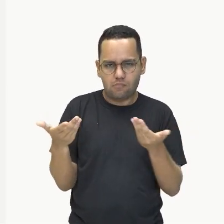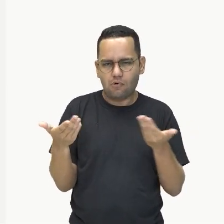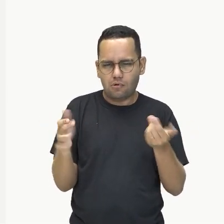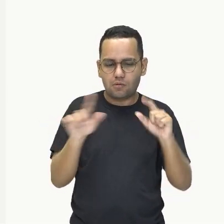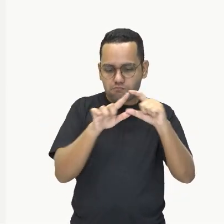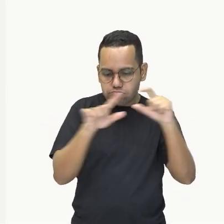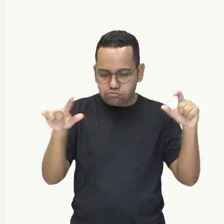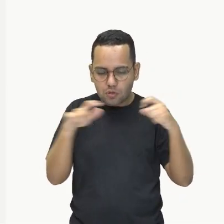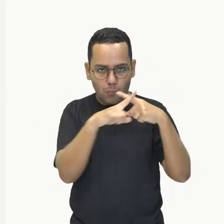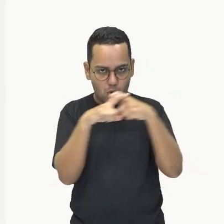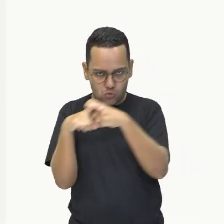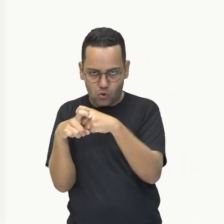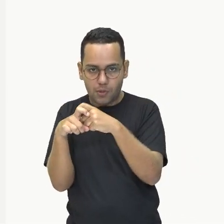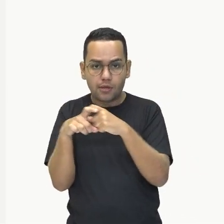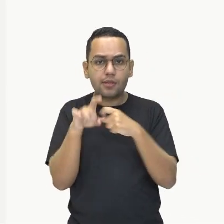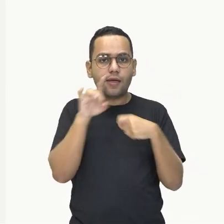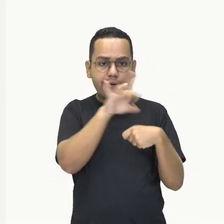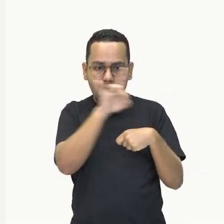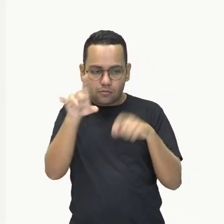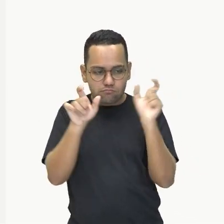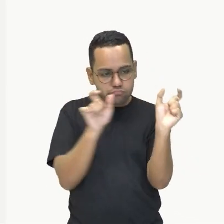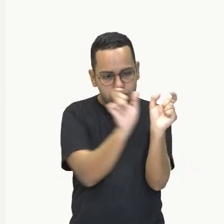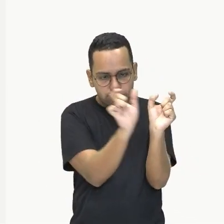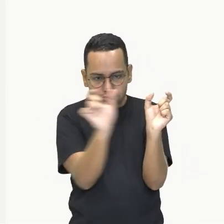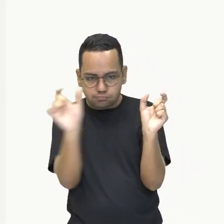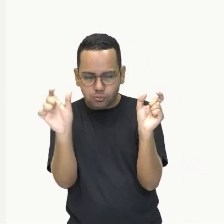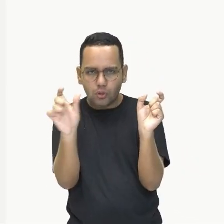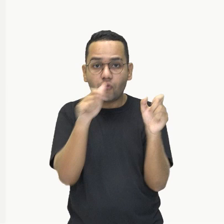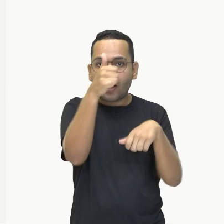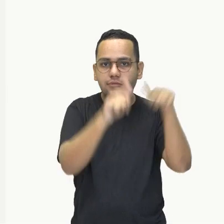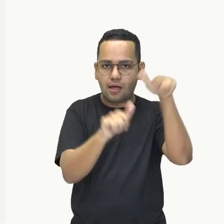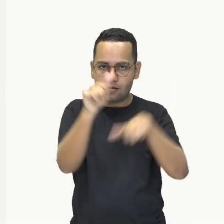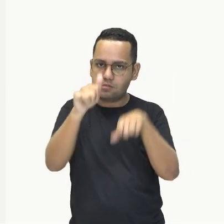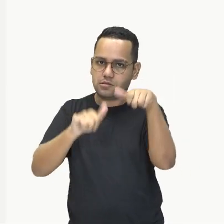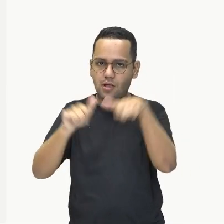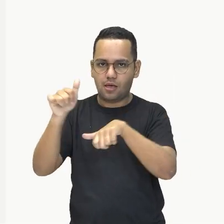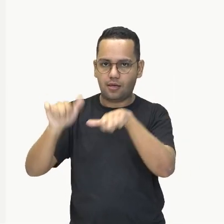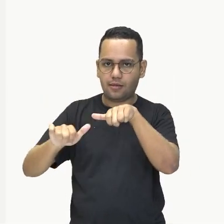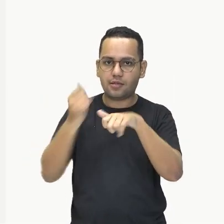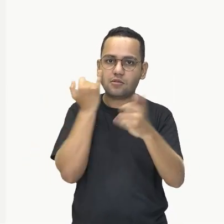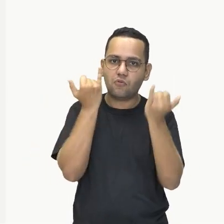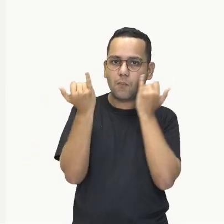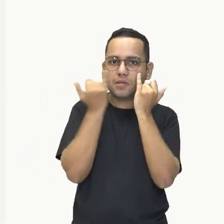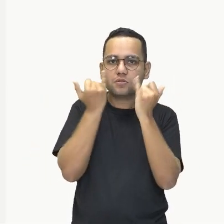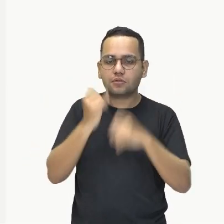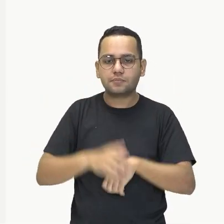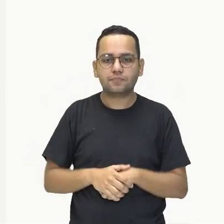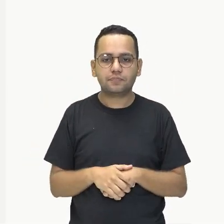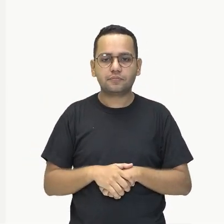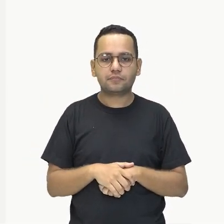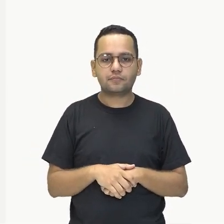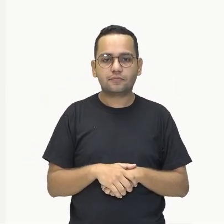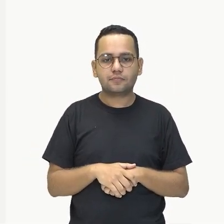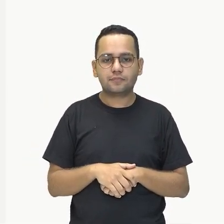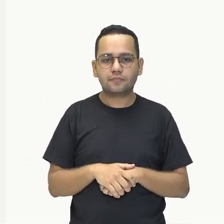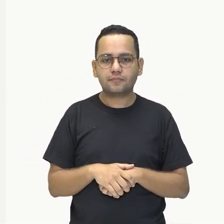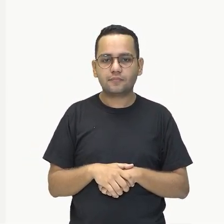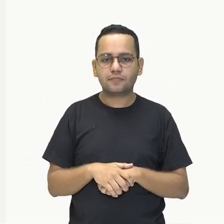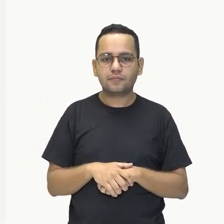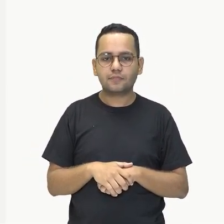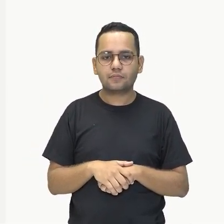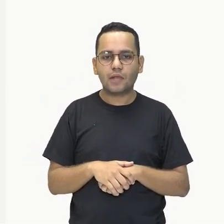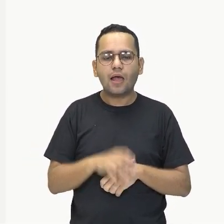nosso polinômio, tá? Cada termo do nosso polinômio. E aquele que possui o